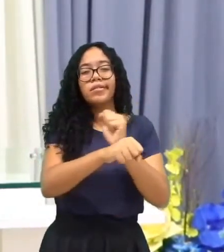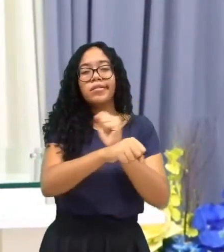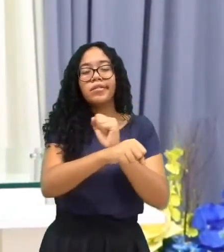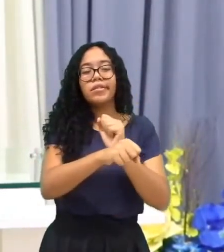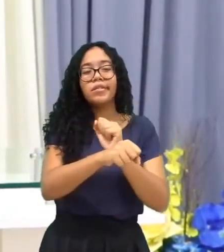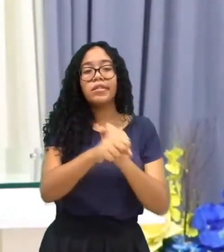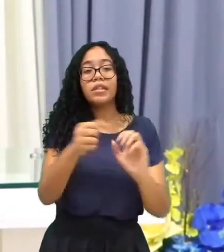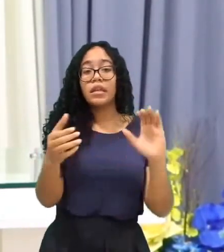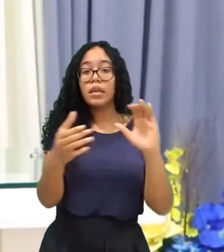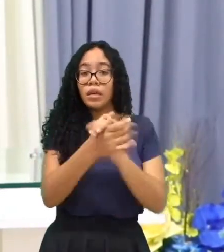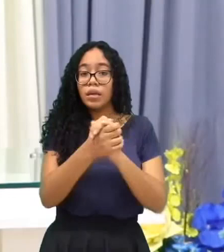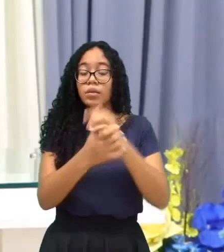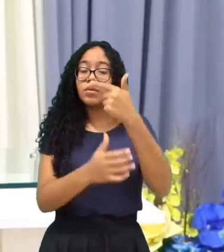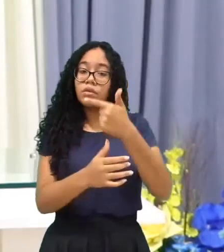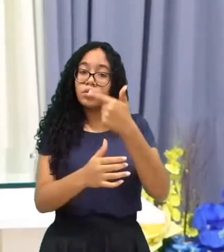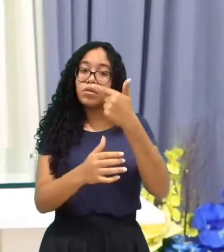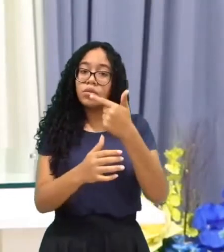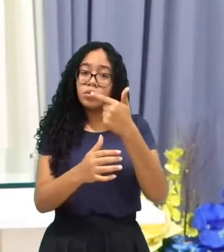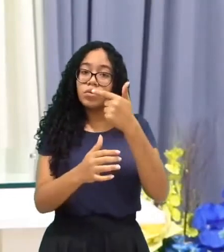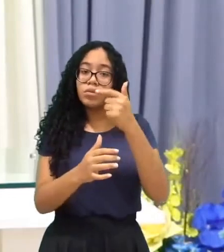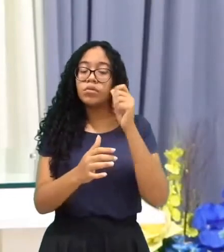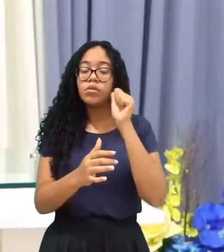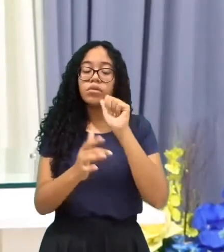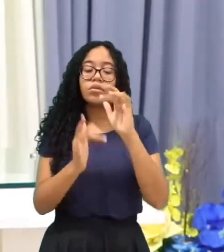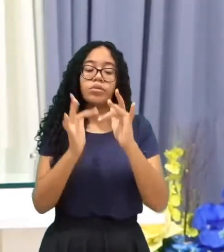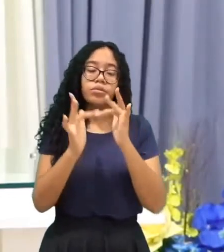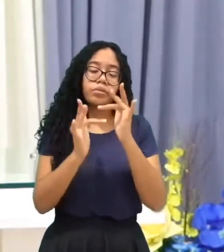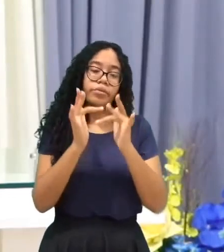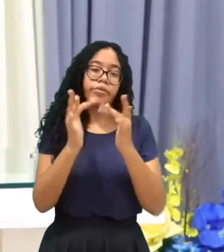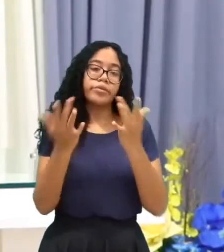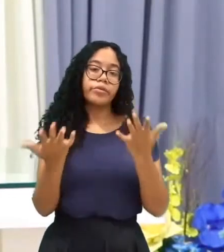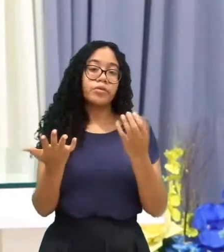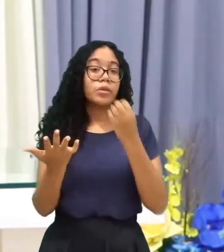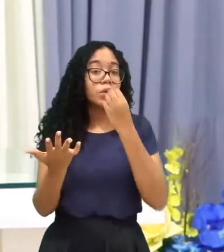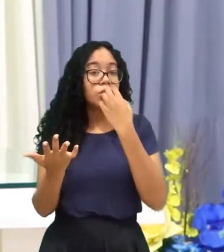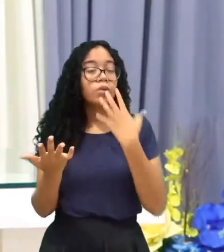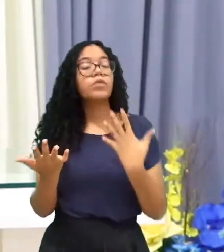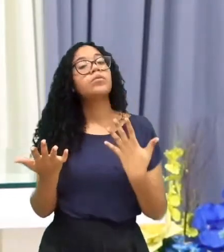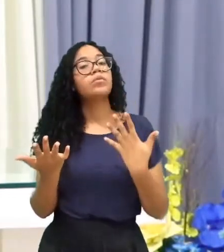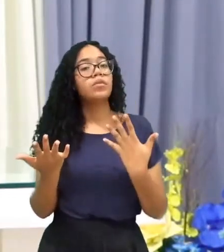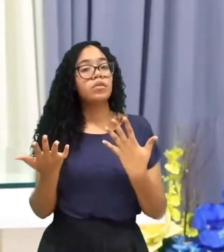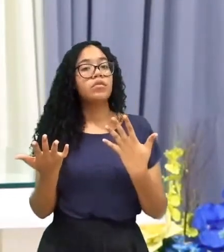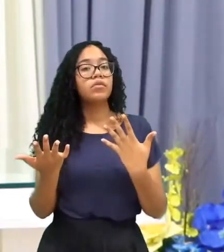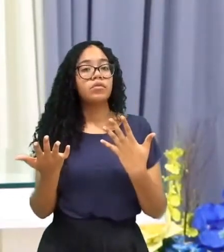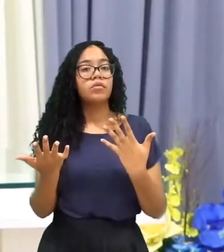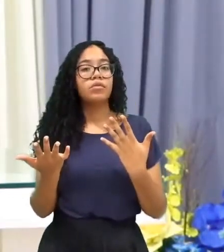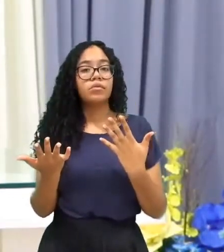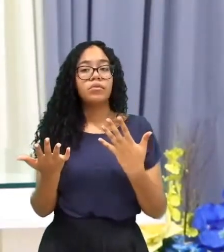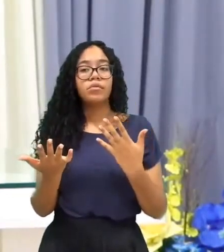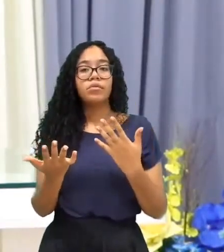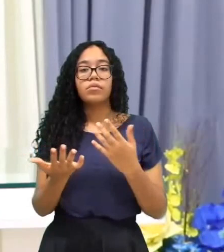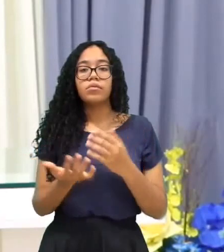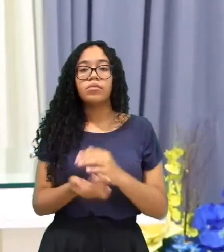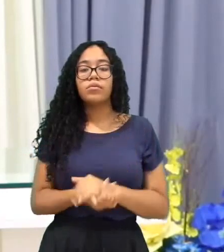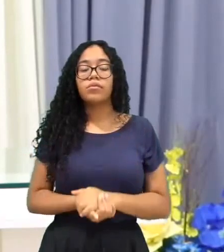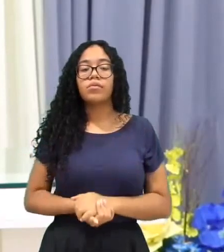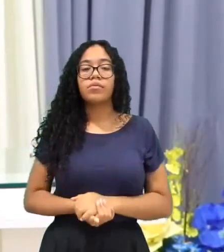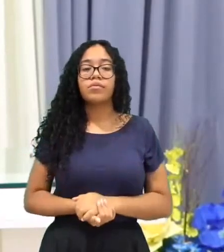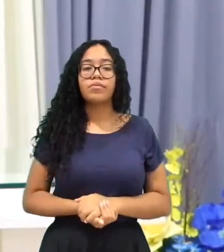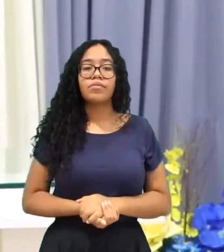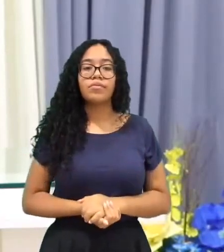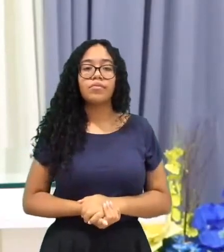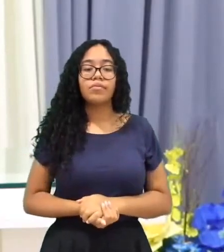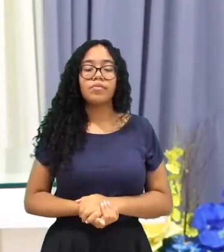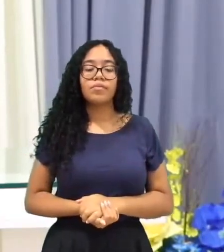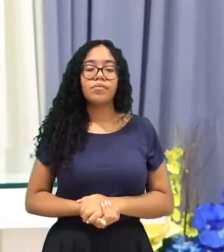diz que os bens de Labão que estavam sob a competência de